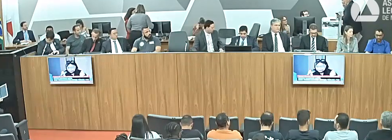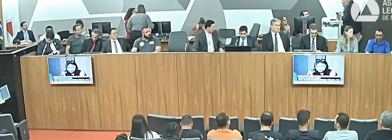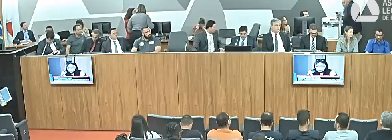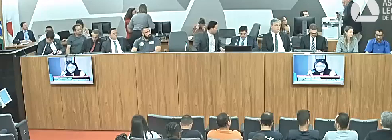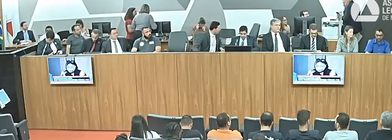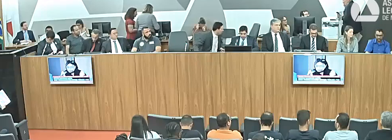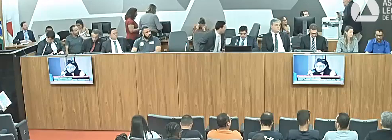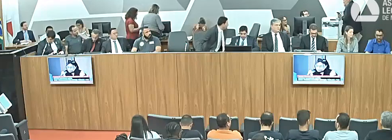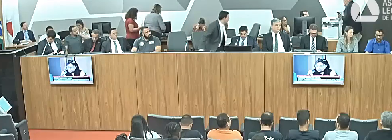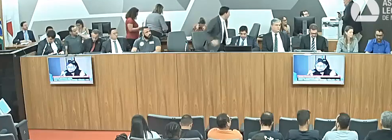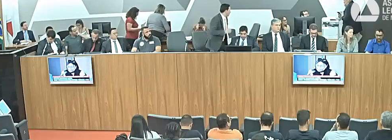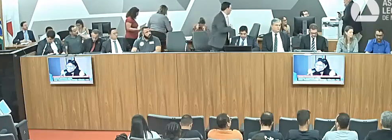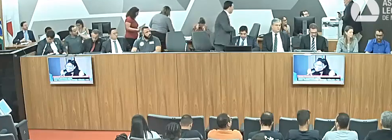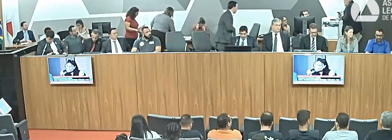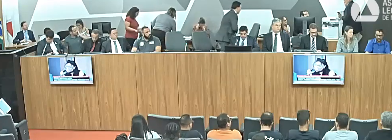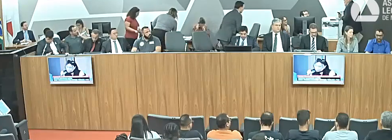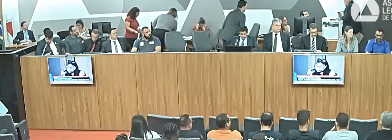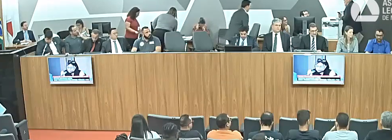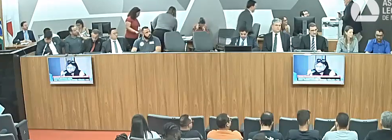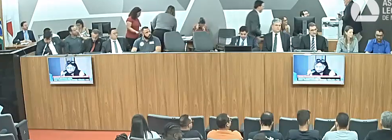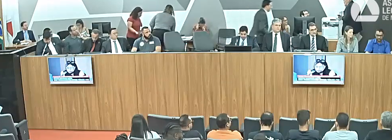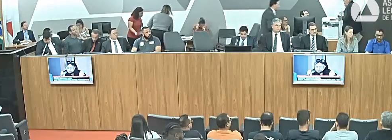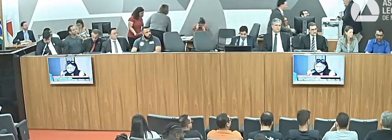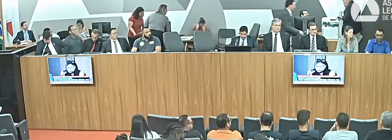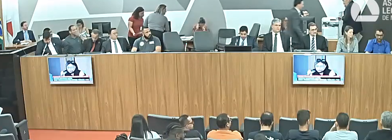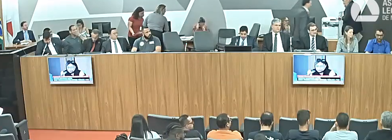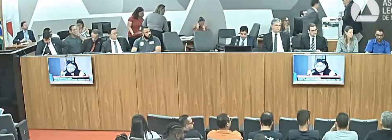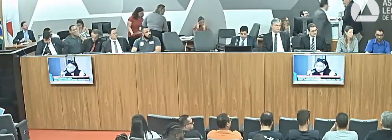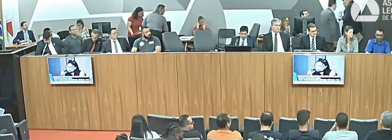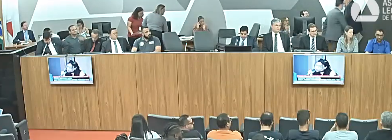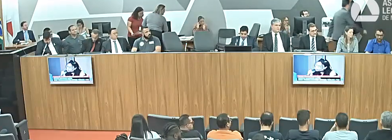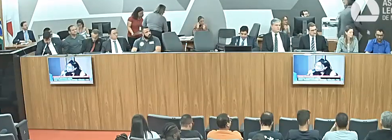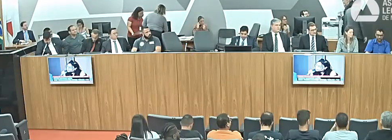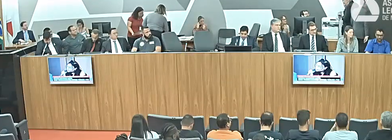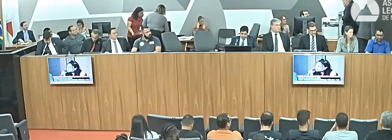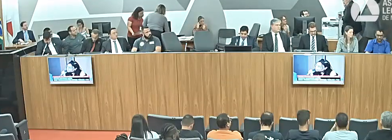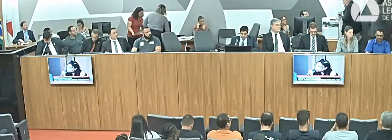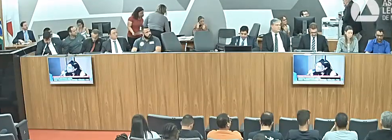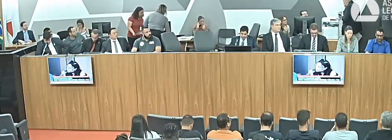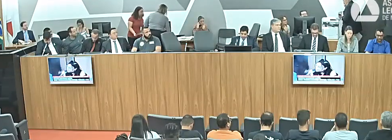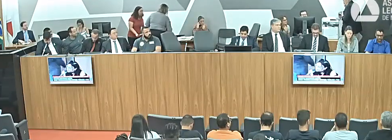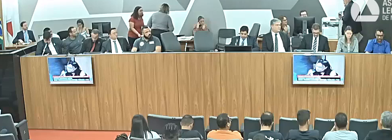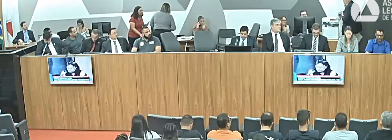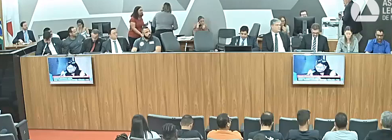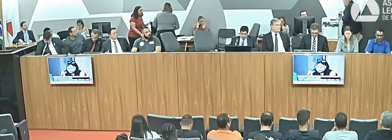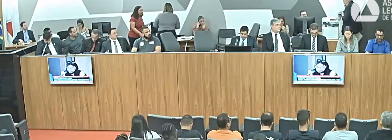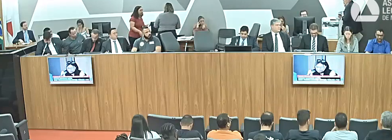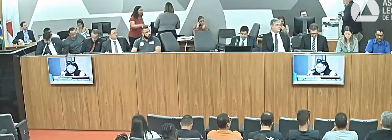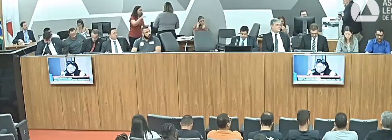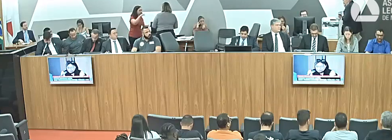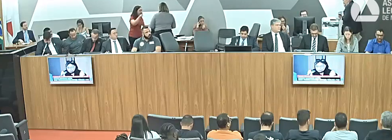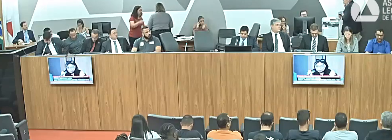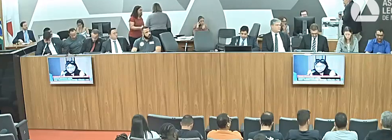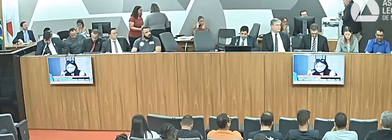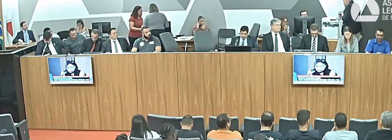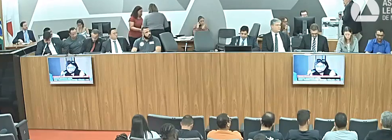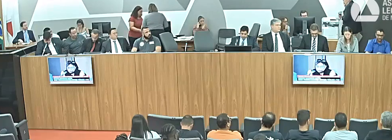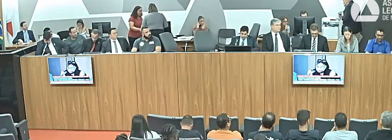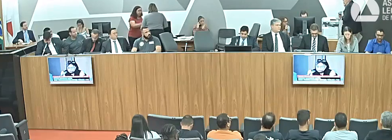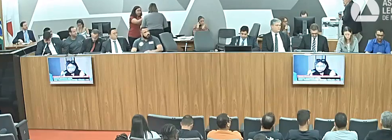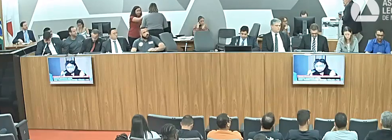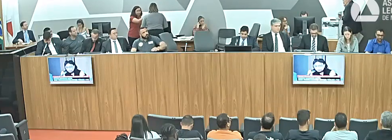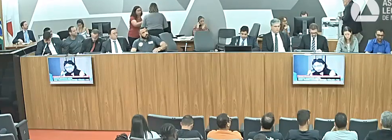para que tenha uma vida digna e é esse o serviço pelo qual a sociedade nos paga é com esse objetivo